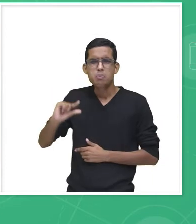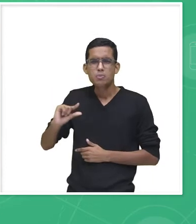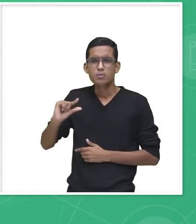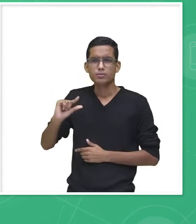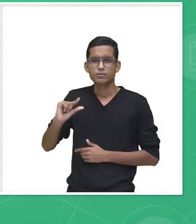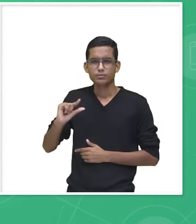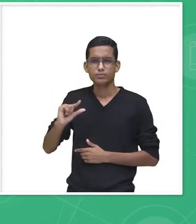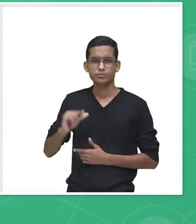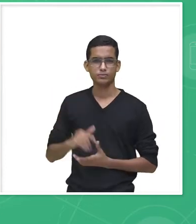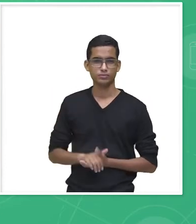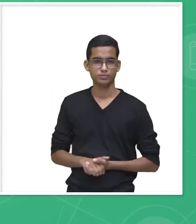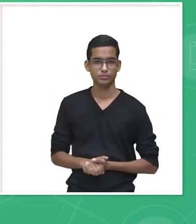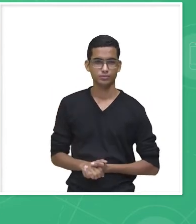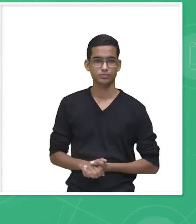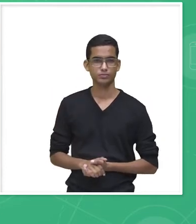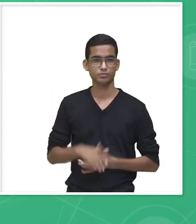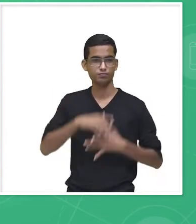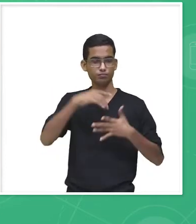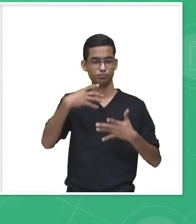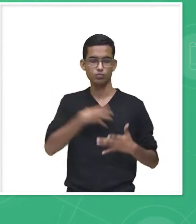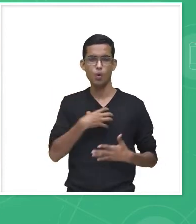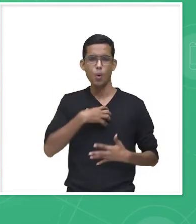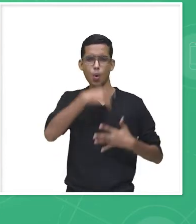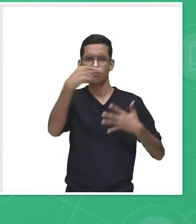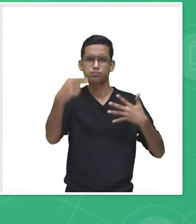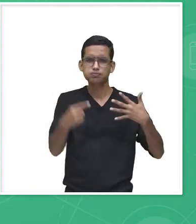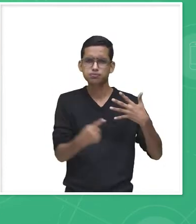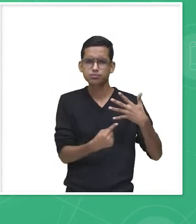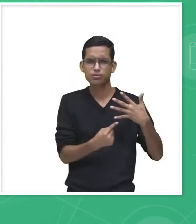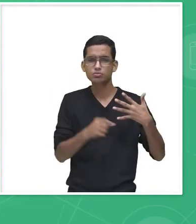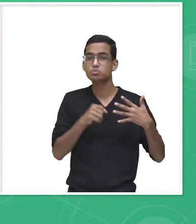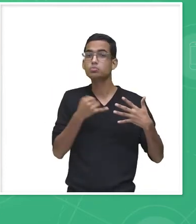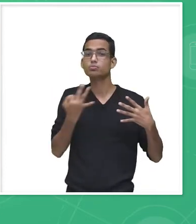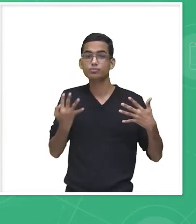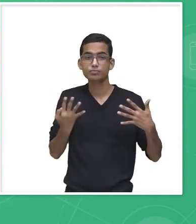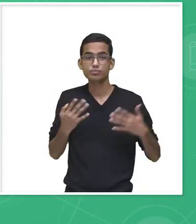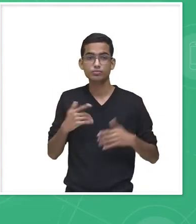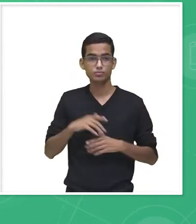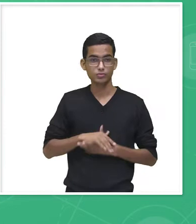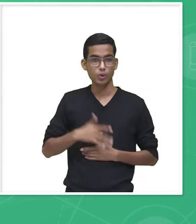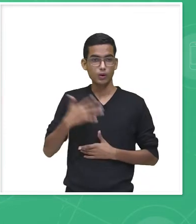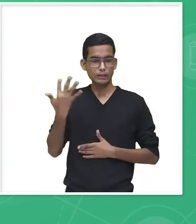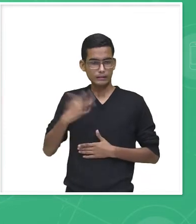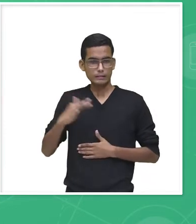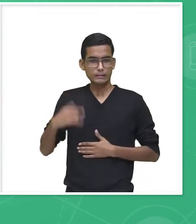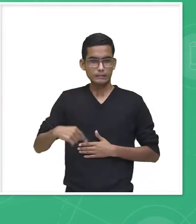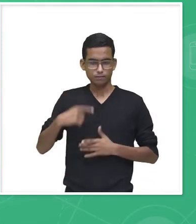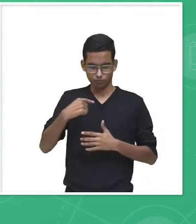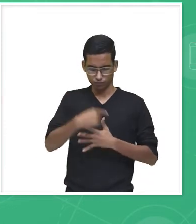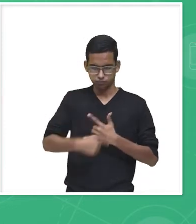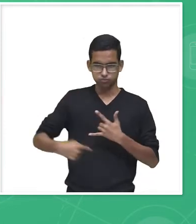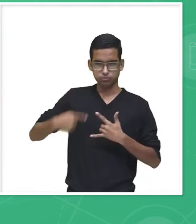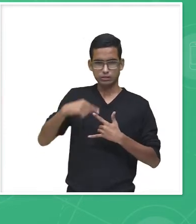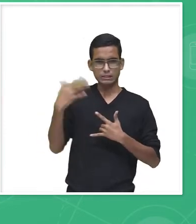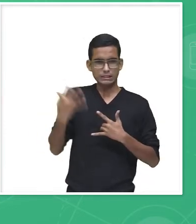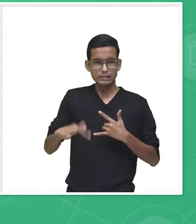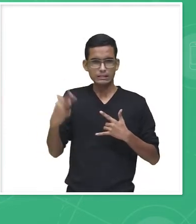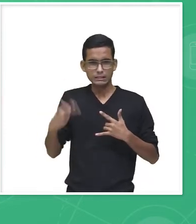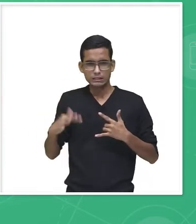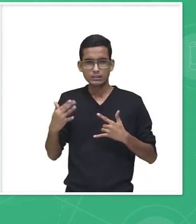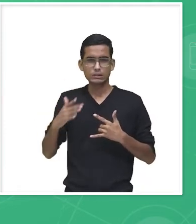e os sintomas são dor Intensa com irritação e obstrução do canal urinário né Não pode haver ainda palpitações